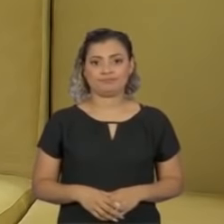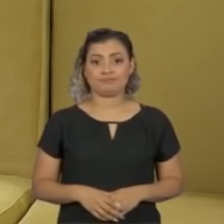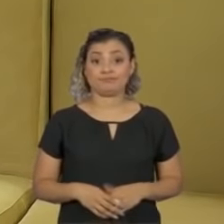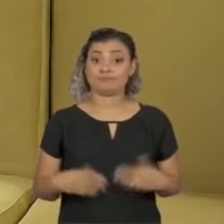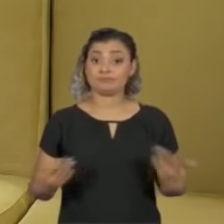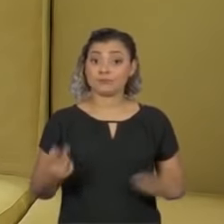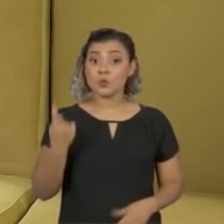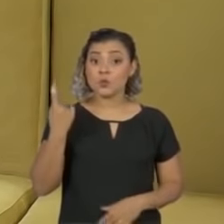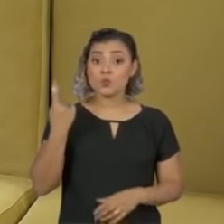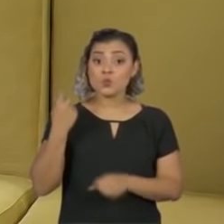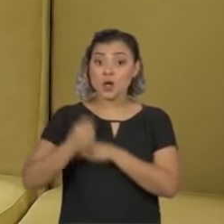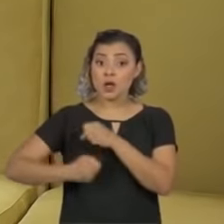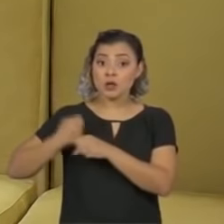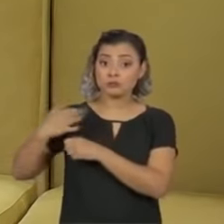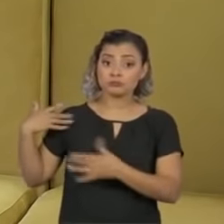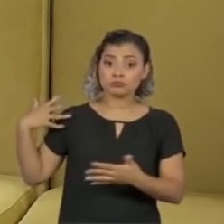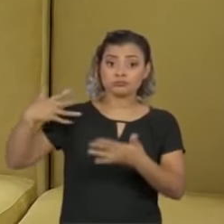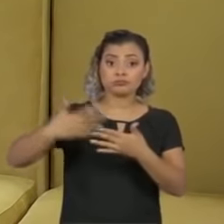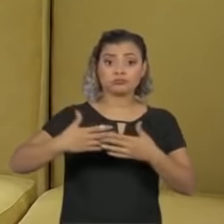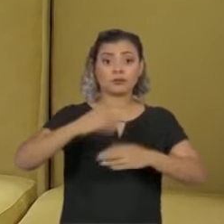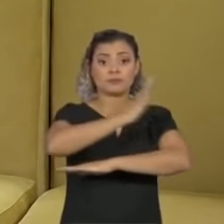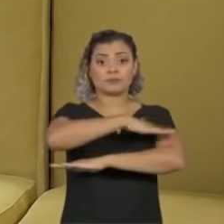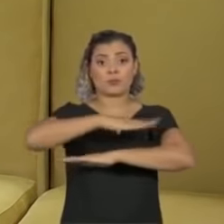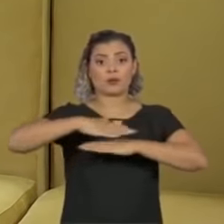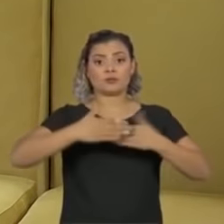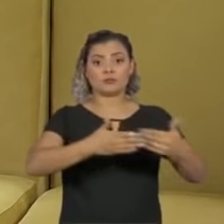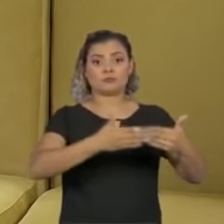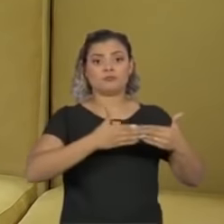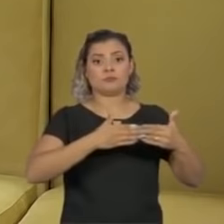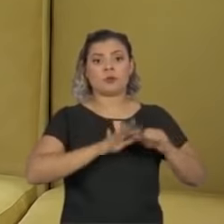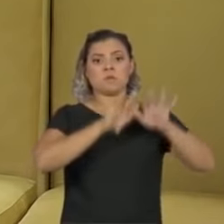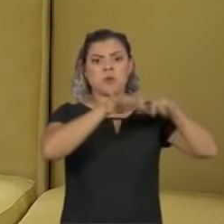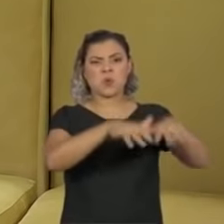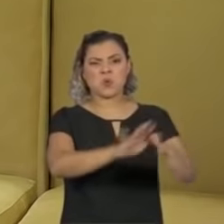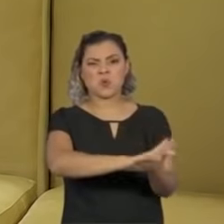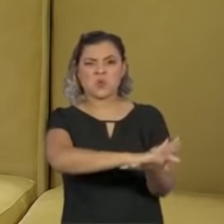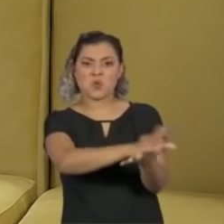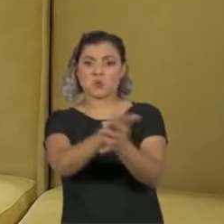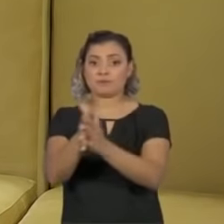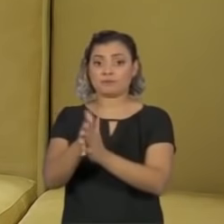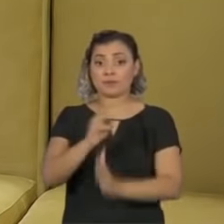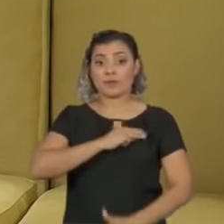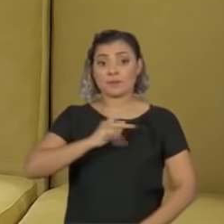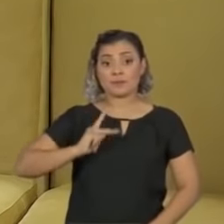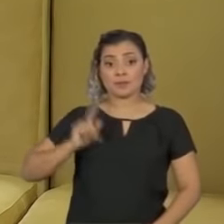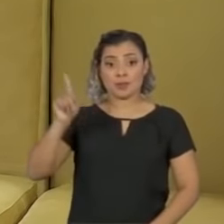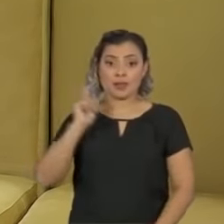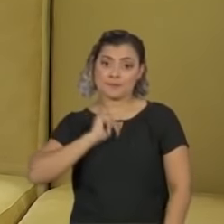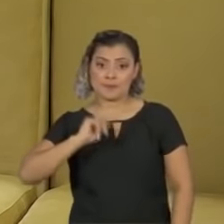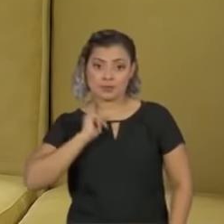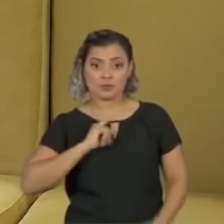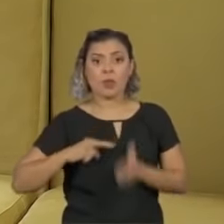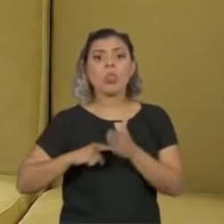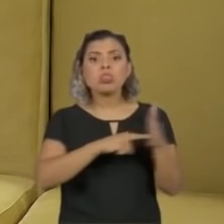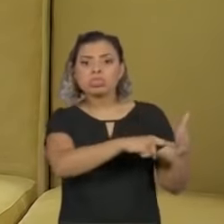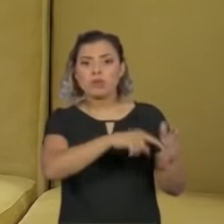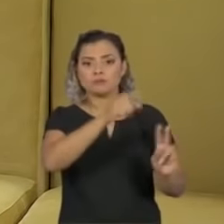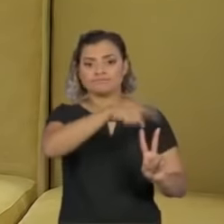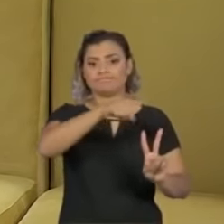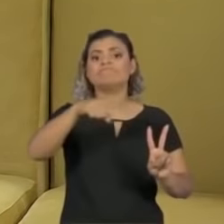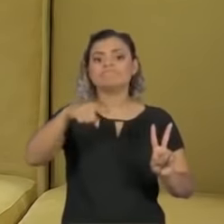Quase um ano depois do rompimento da barragem em Brumadinho, o Ministério Público de Minas Gerais denuncia a